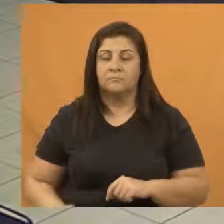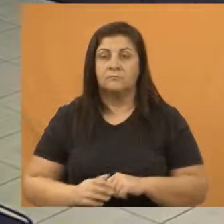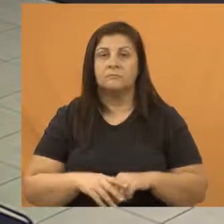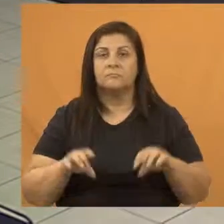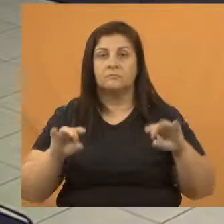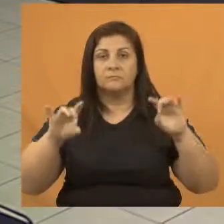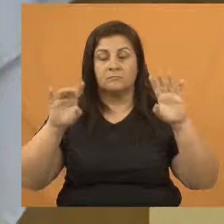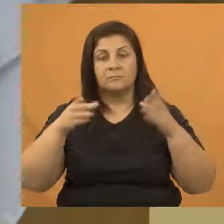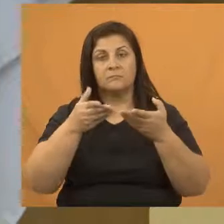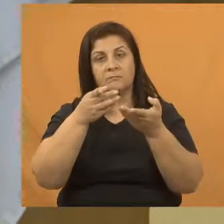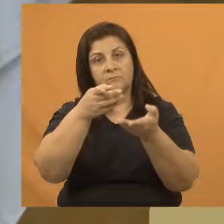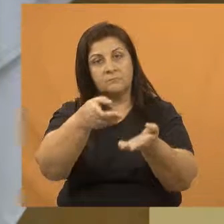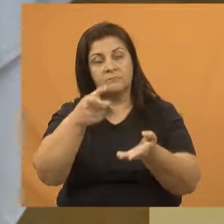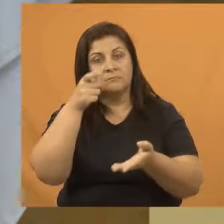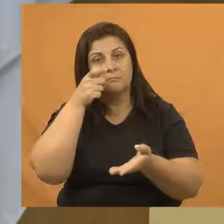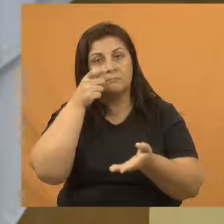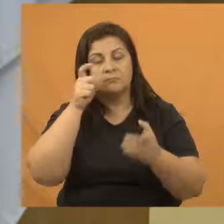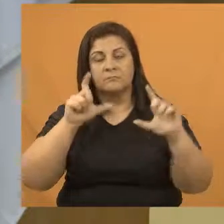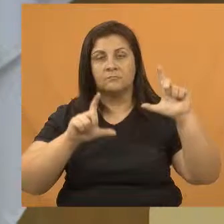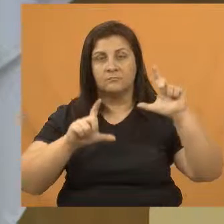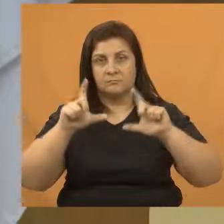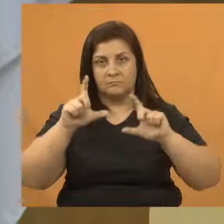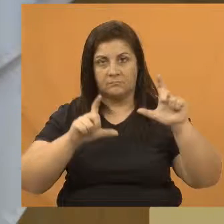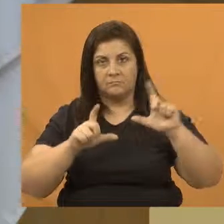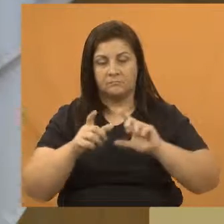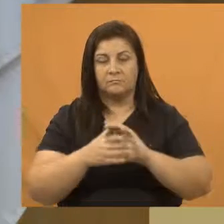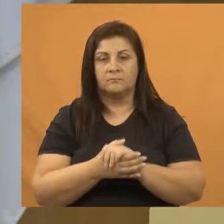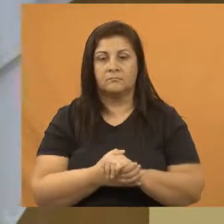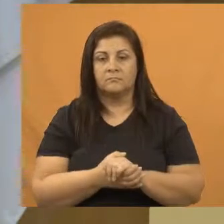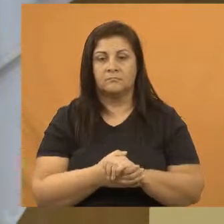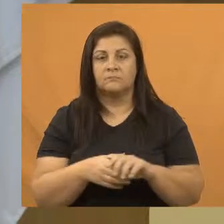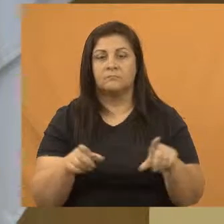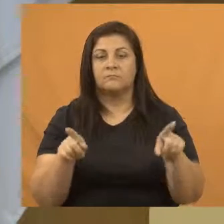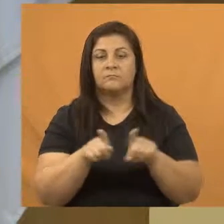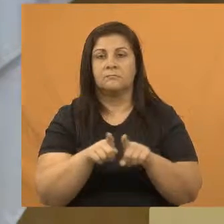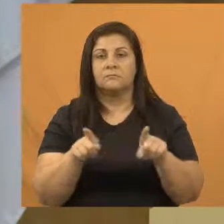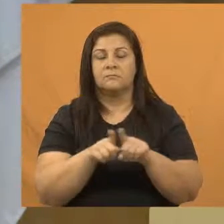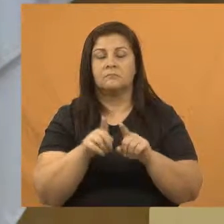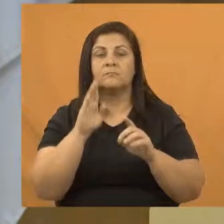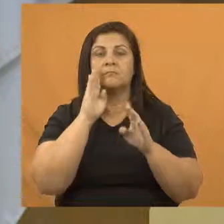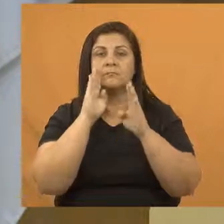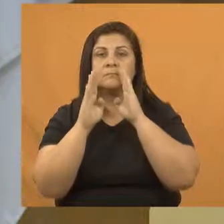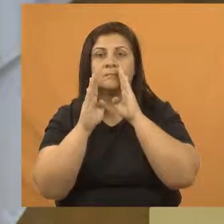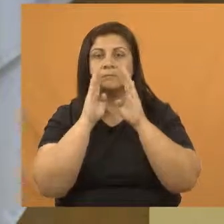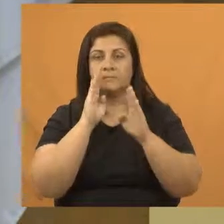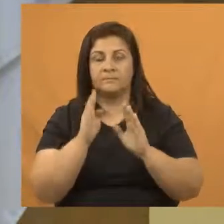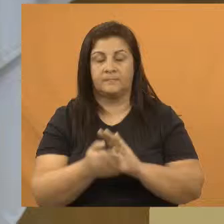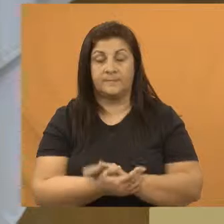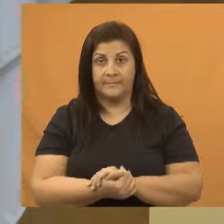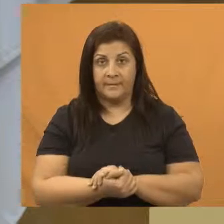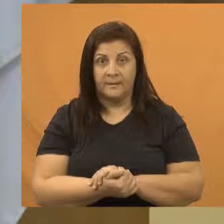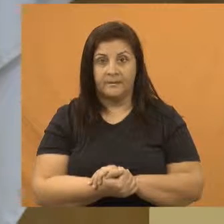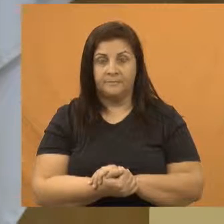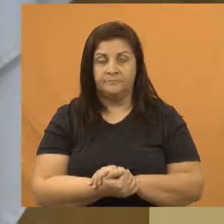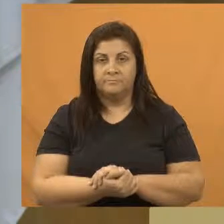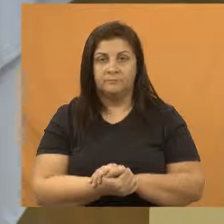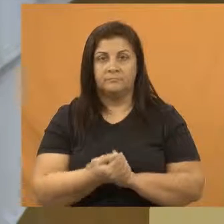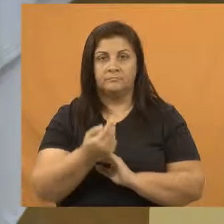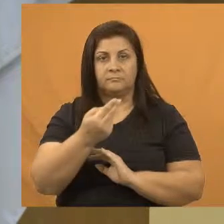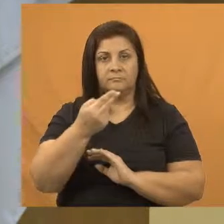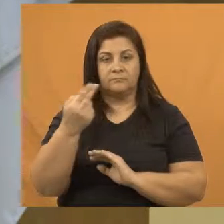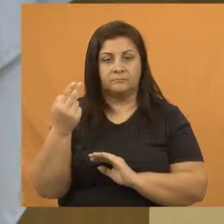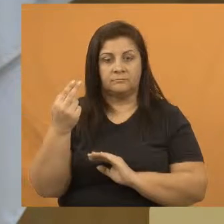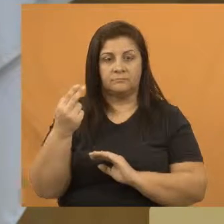você que nos está nos assistindo pela TV Câmara e também através do Facebook. Meu nome é Célio